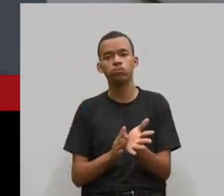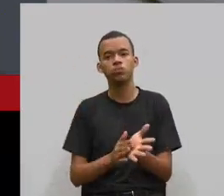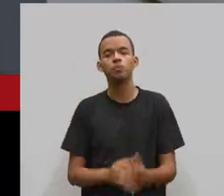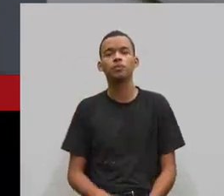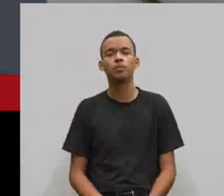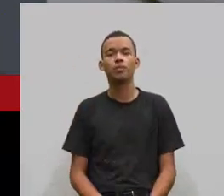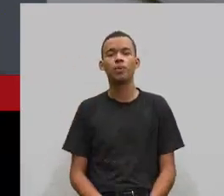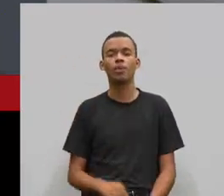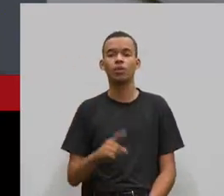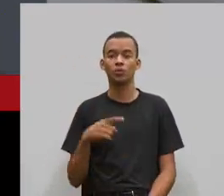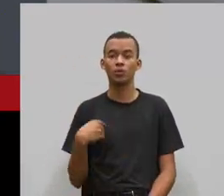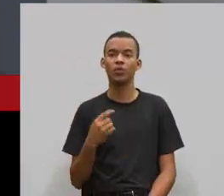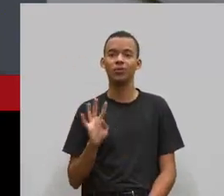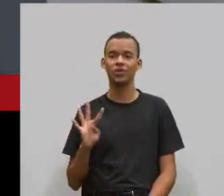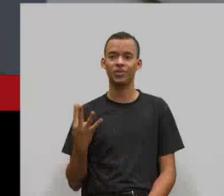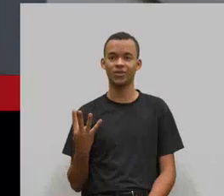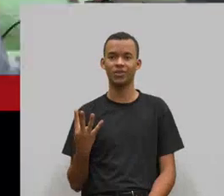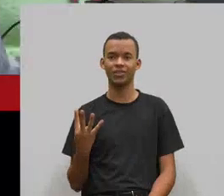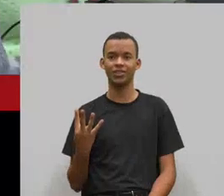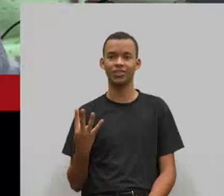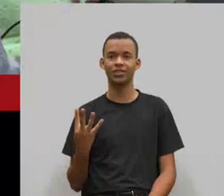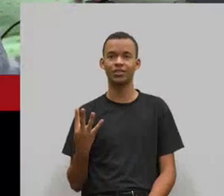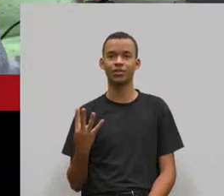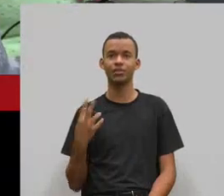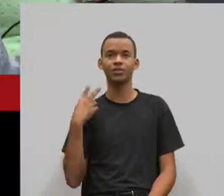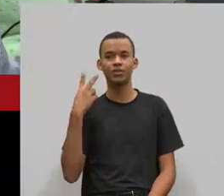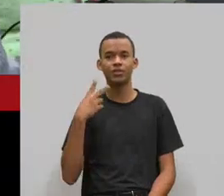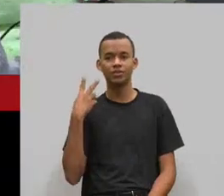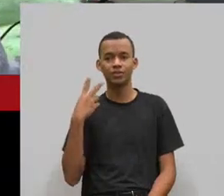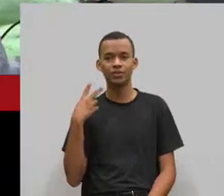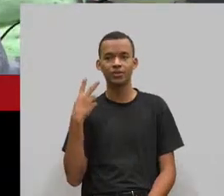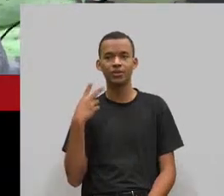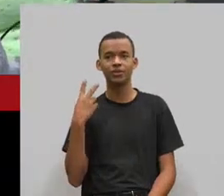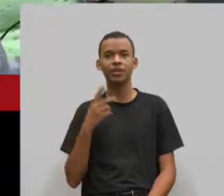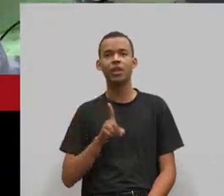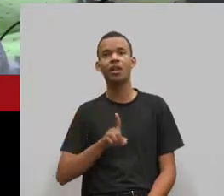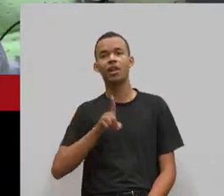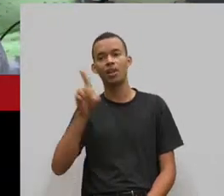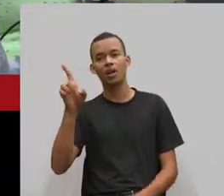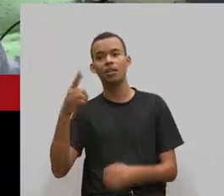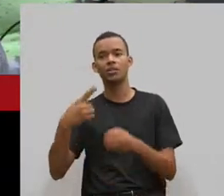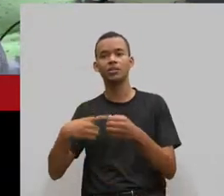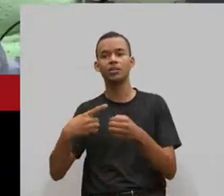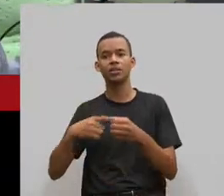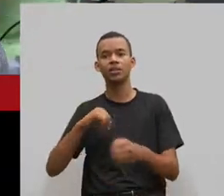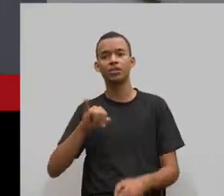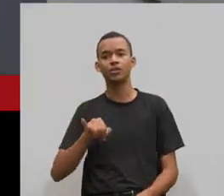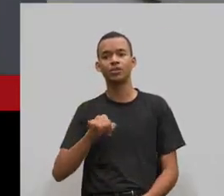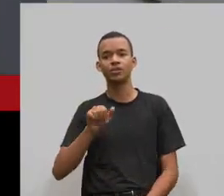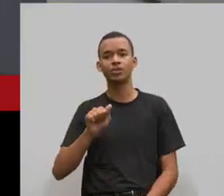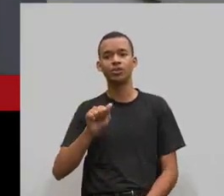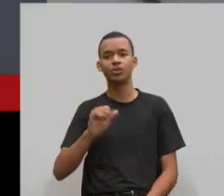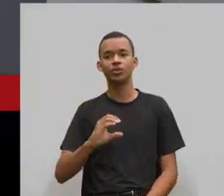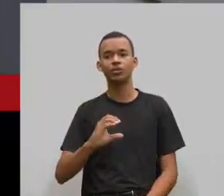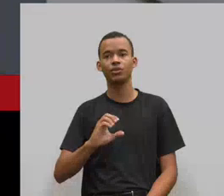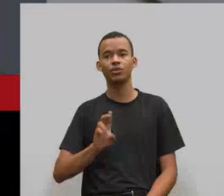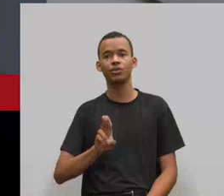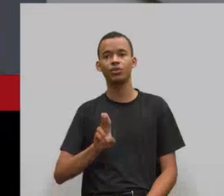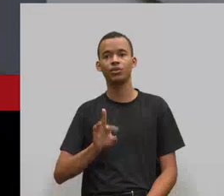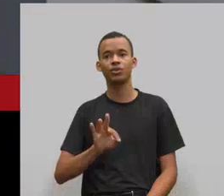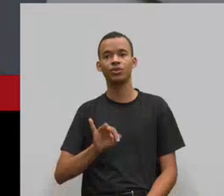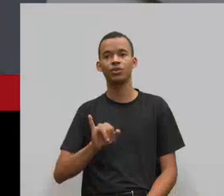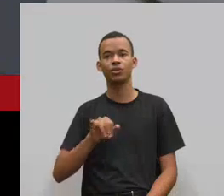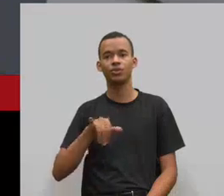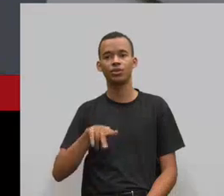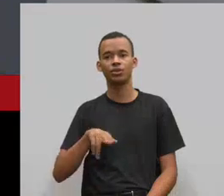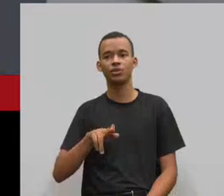vereadores somos também da comissão interna dos deficientes físicos de jacutin Olha que que que coisa mais maravilhosa de estar